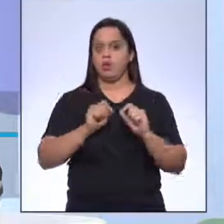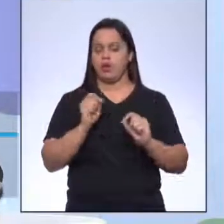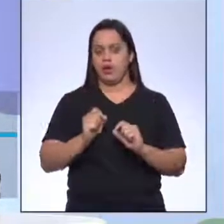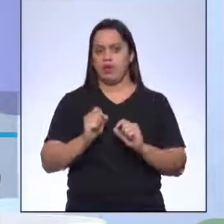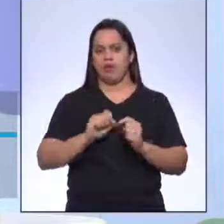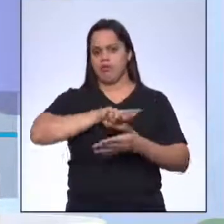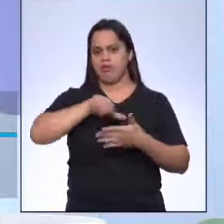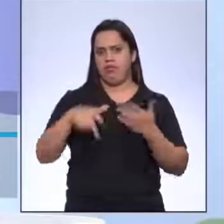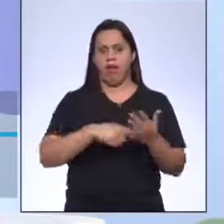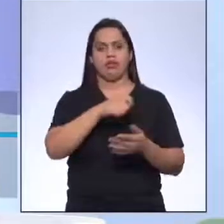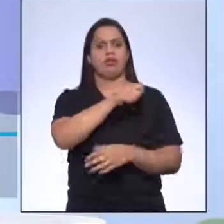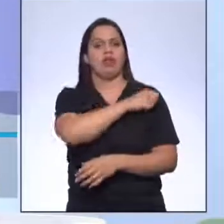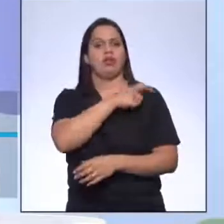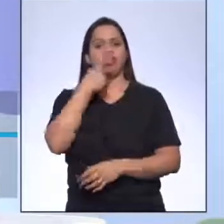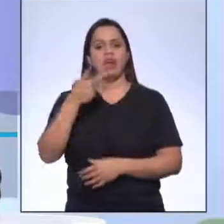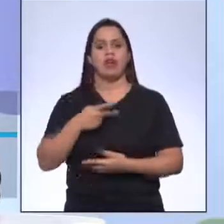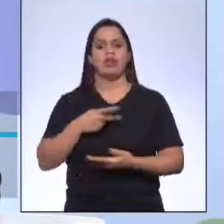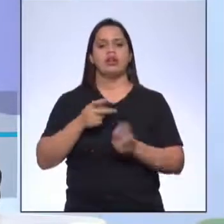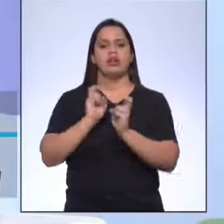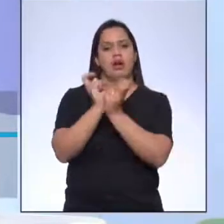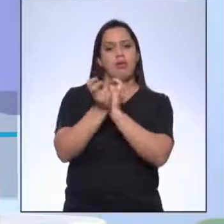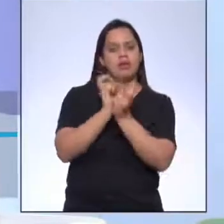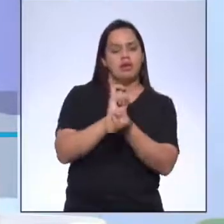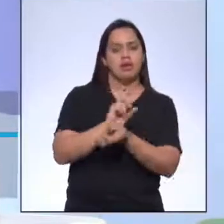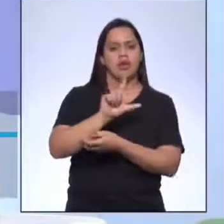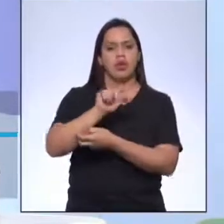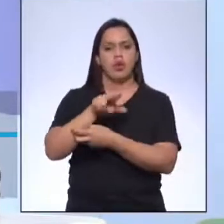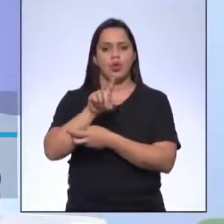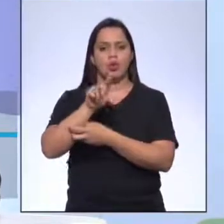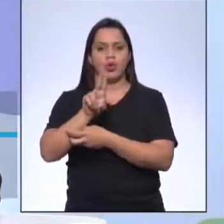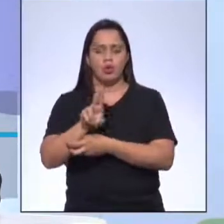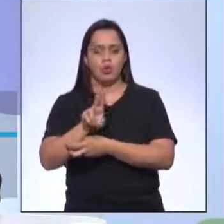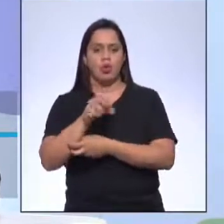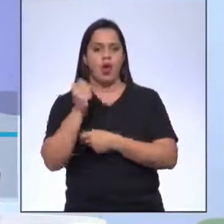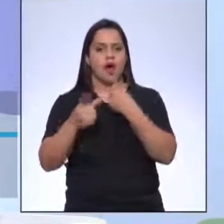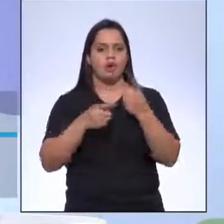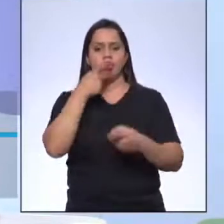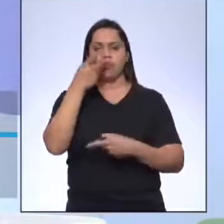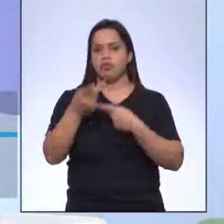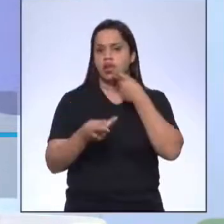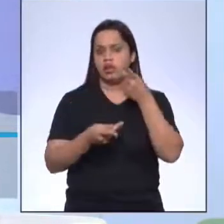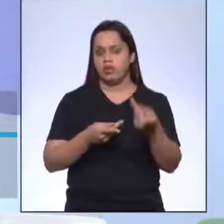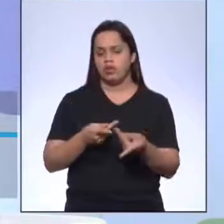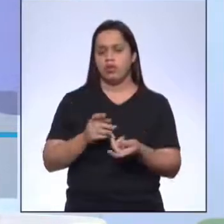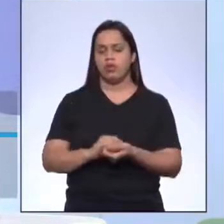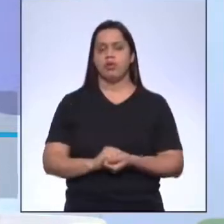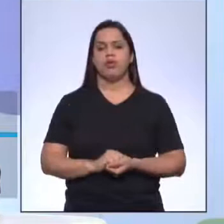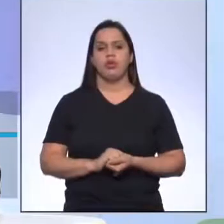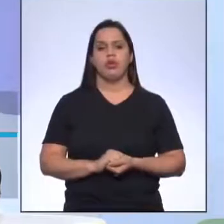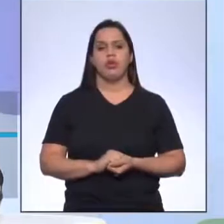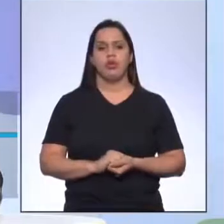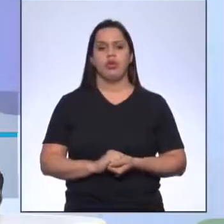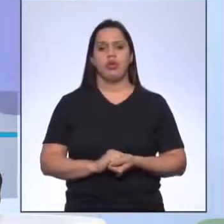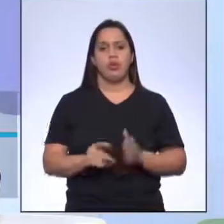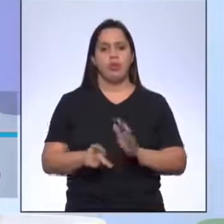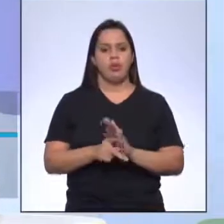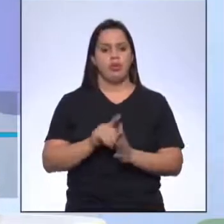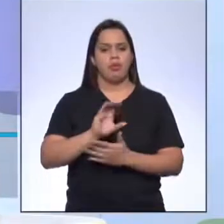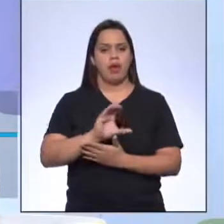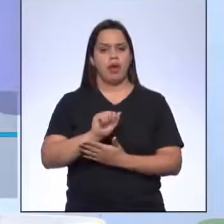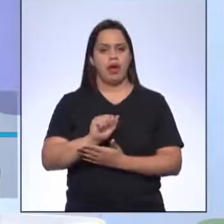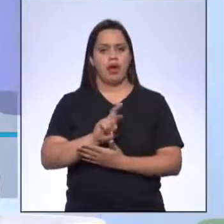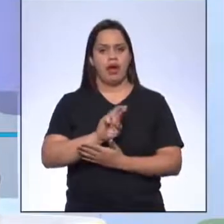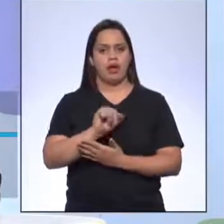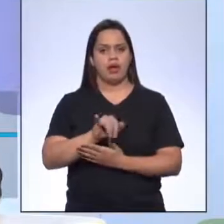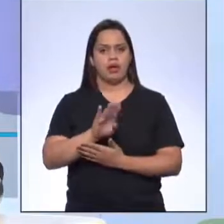aí capoeira, lundu, né? Alguns citaram o próprio carimbó, né,